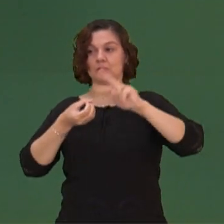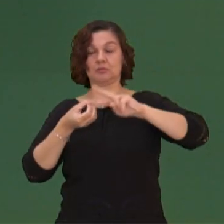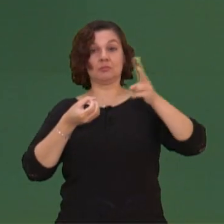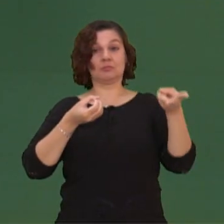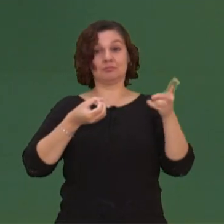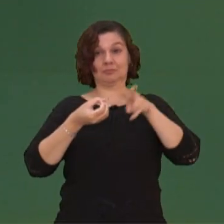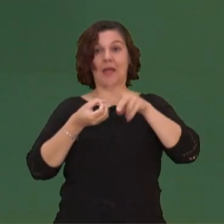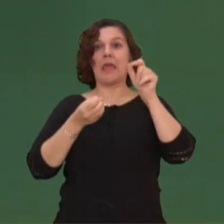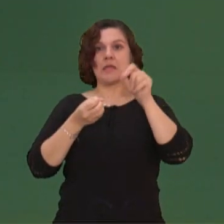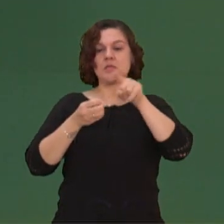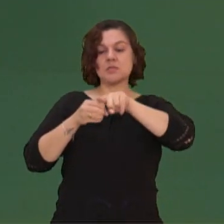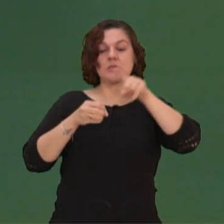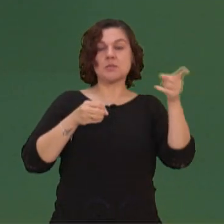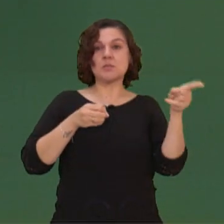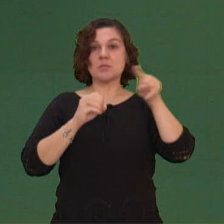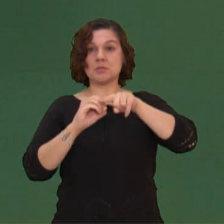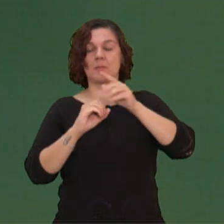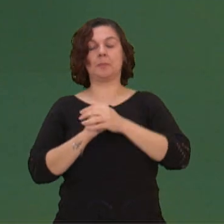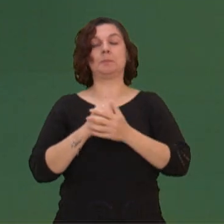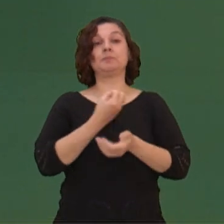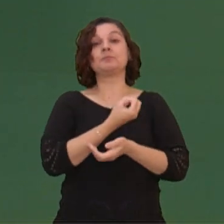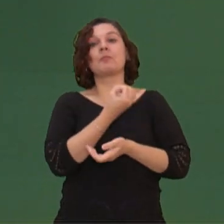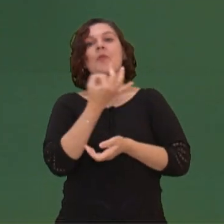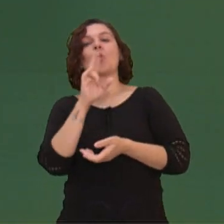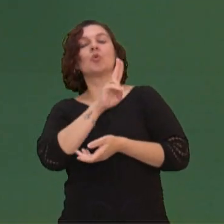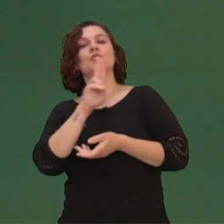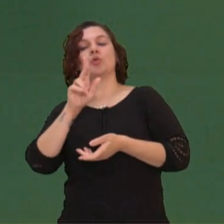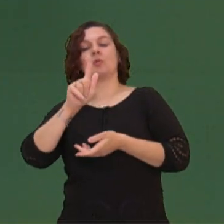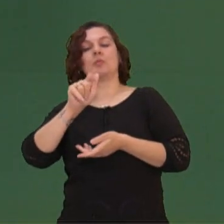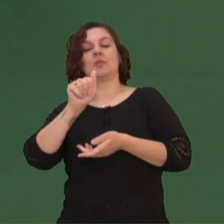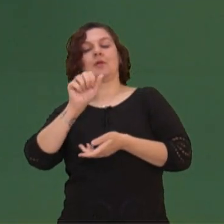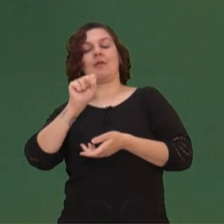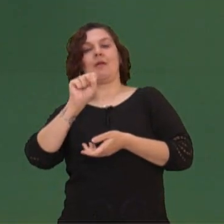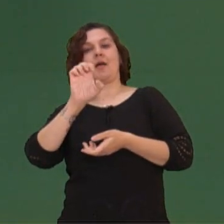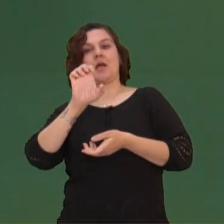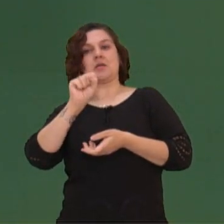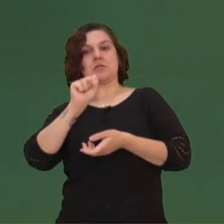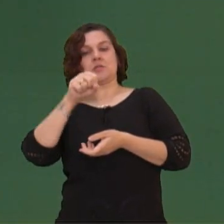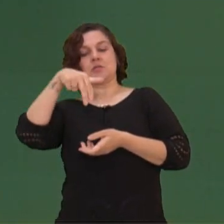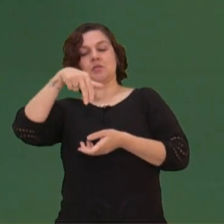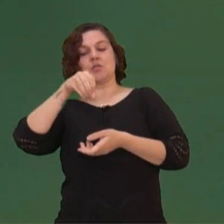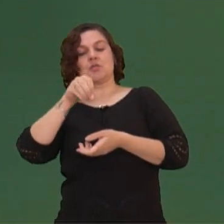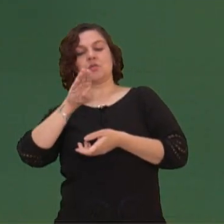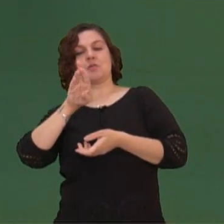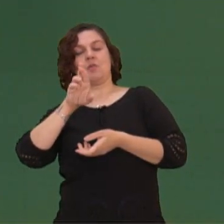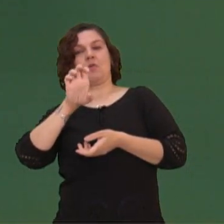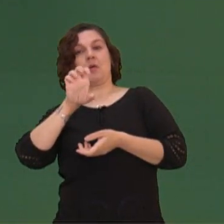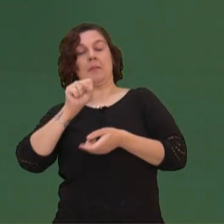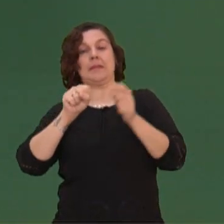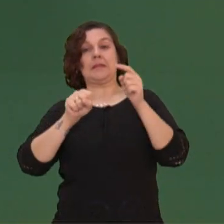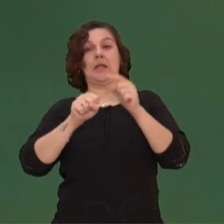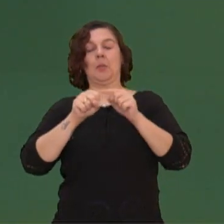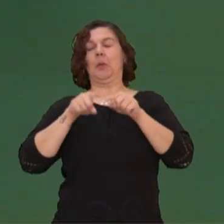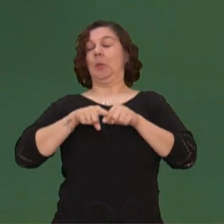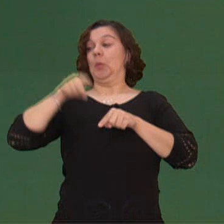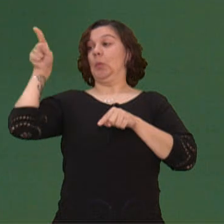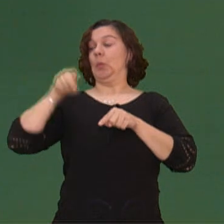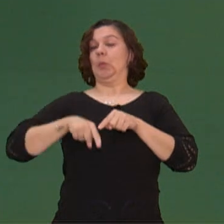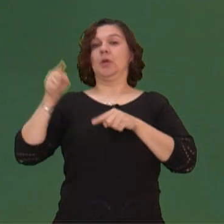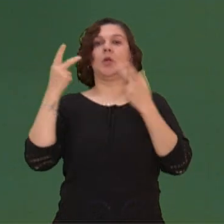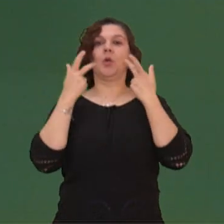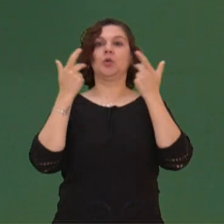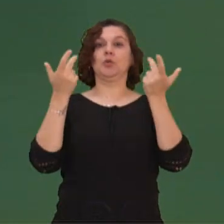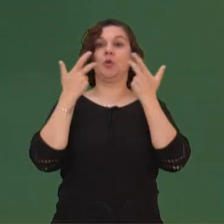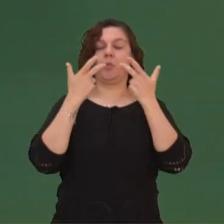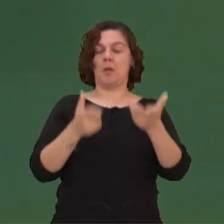átomos, que chamamos de gases nobres, eles são muito estáveis. O que isso significa? Em situações